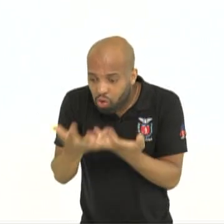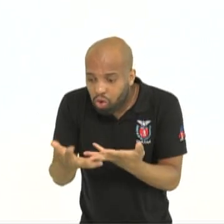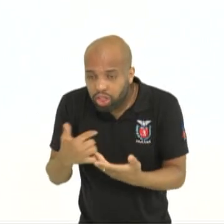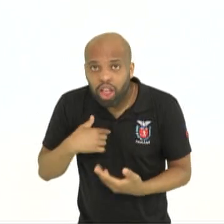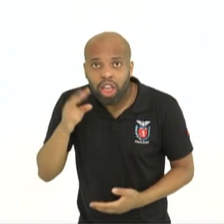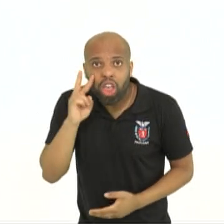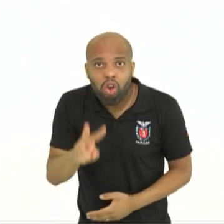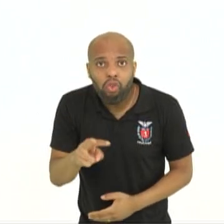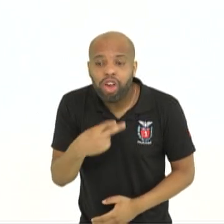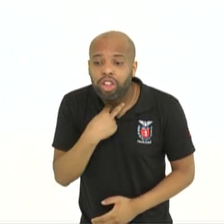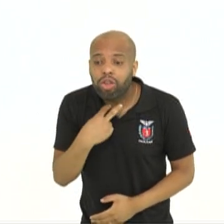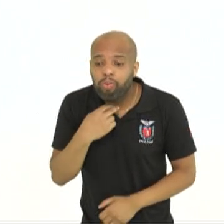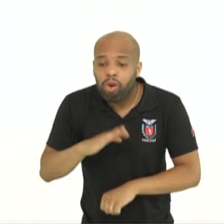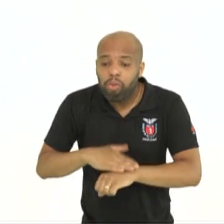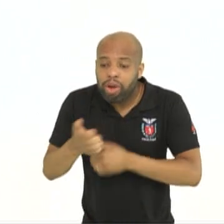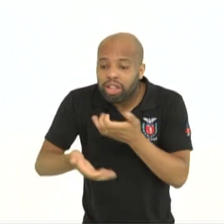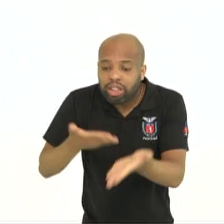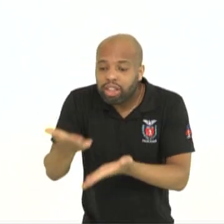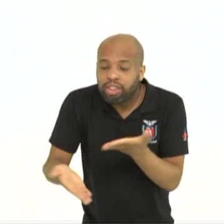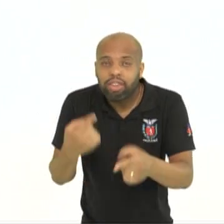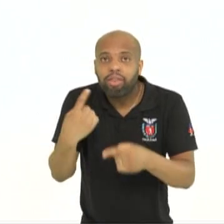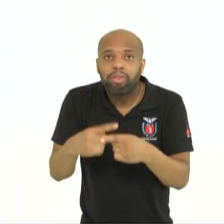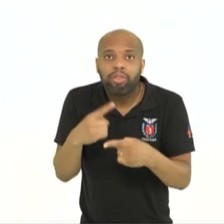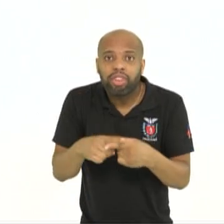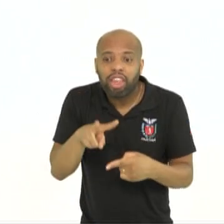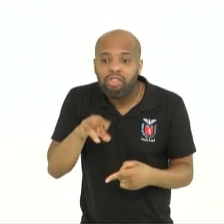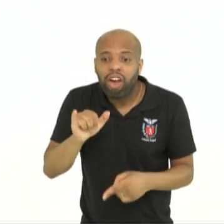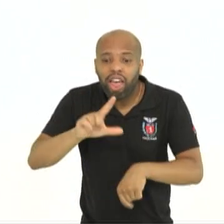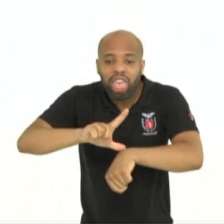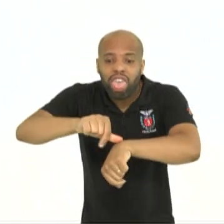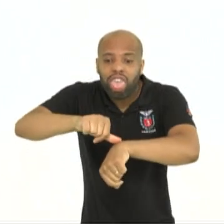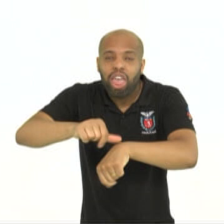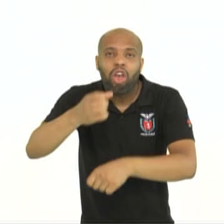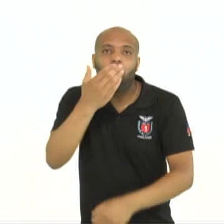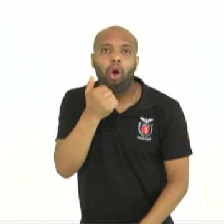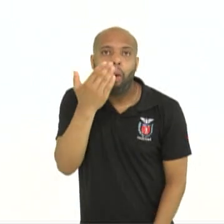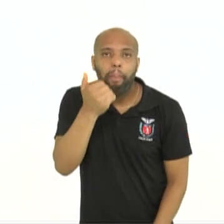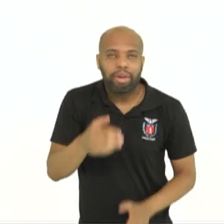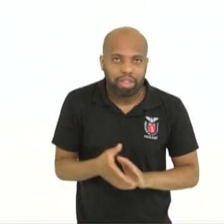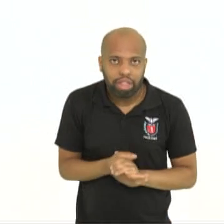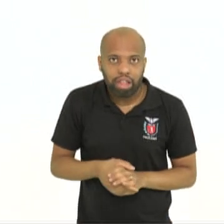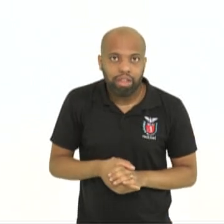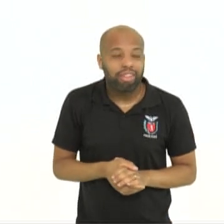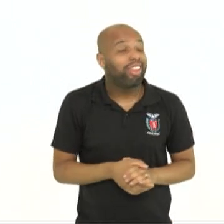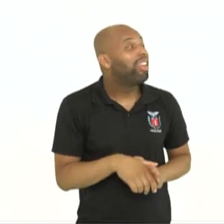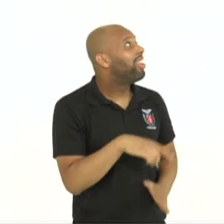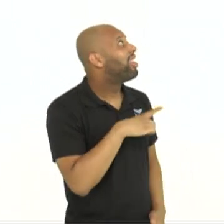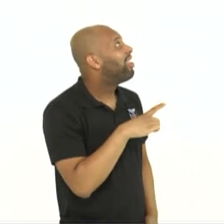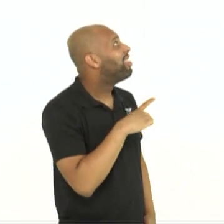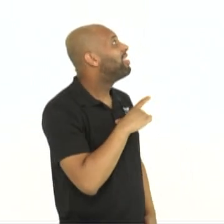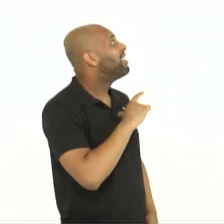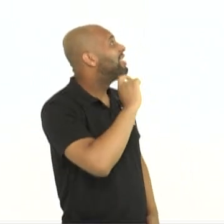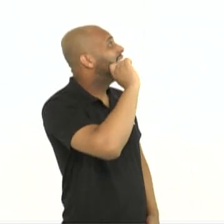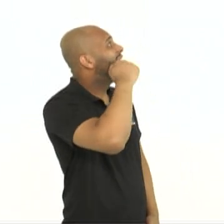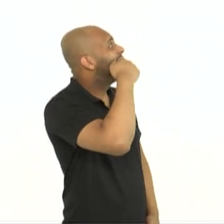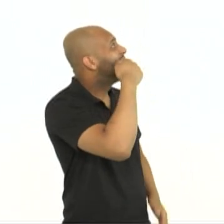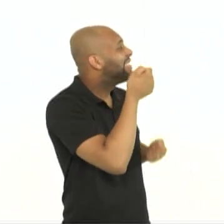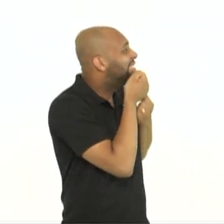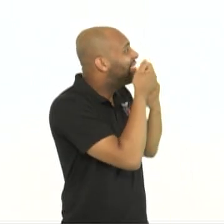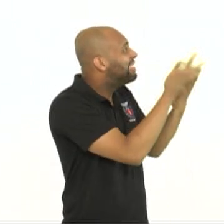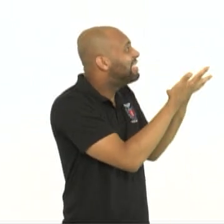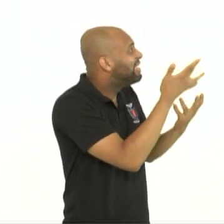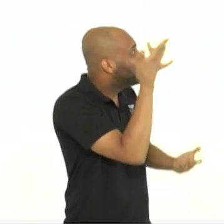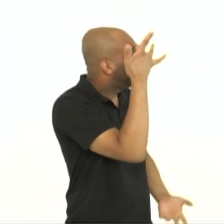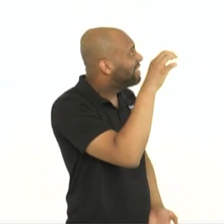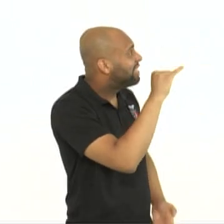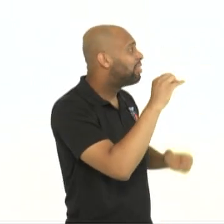não posso te dar mais atenção, senão o almoço não sai. É que eu tenho um segredo para te contar e não